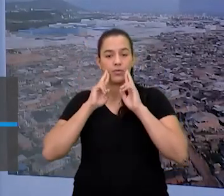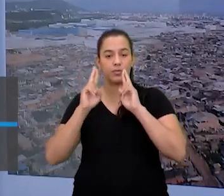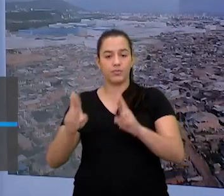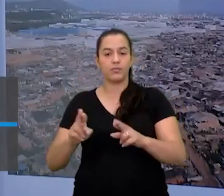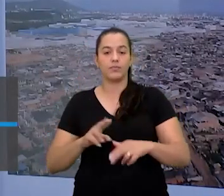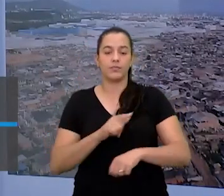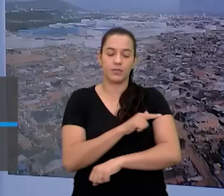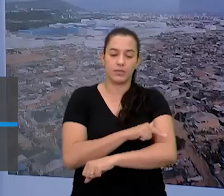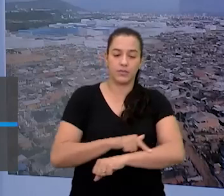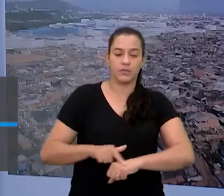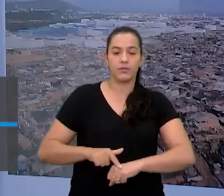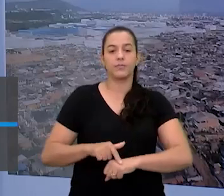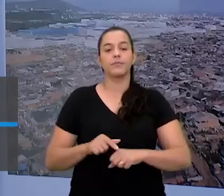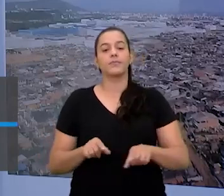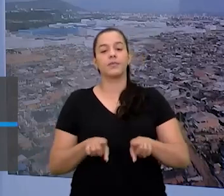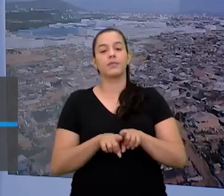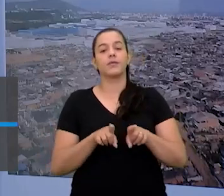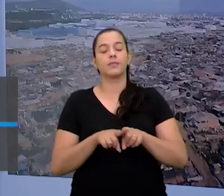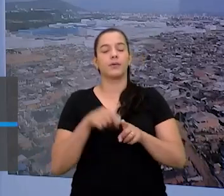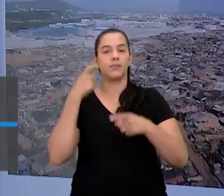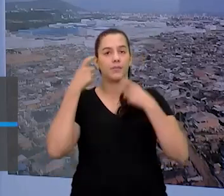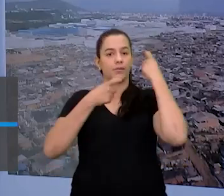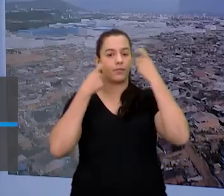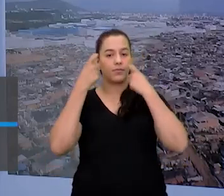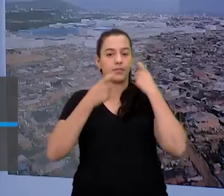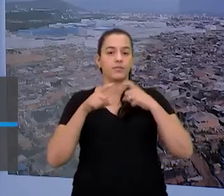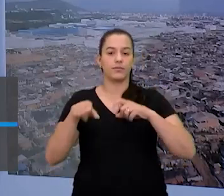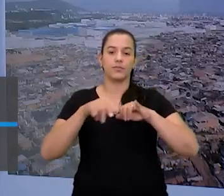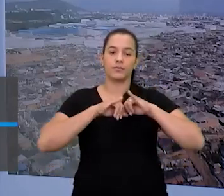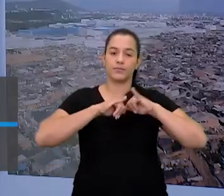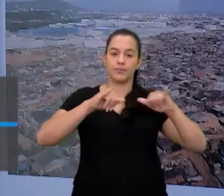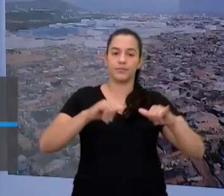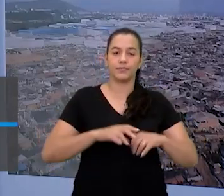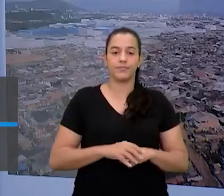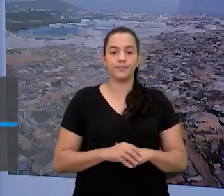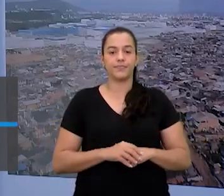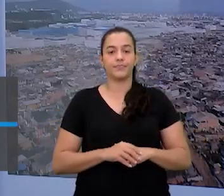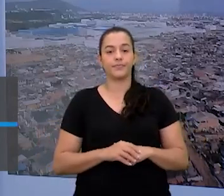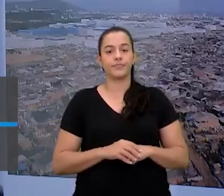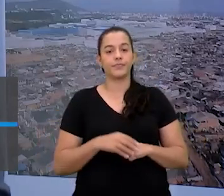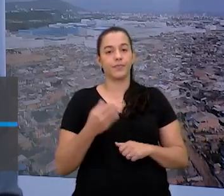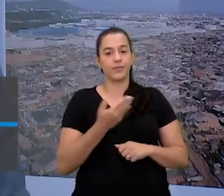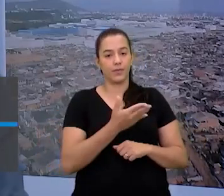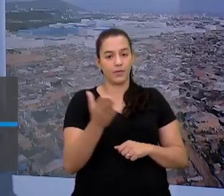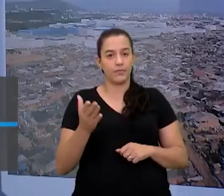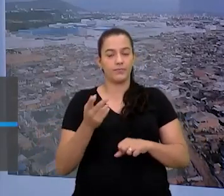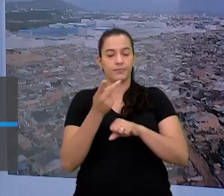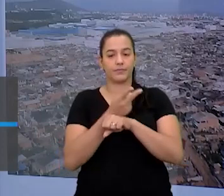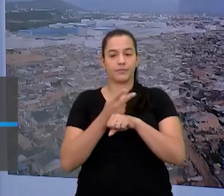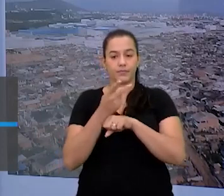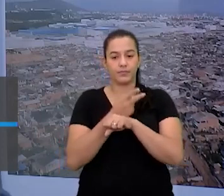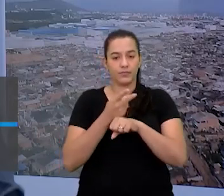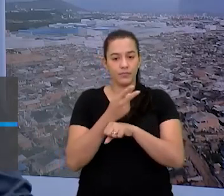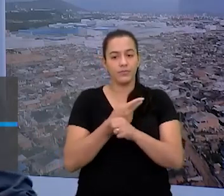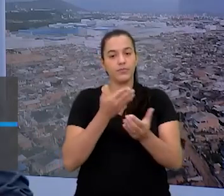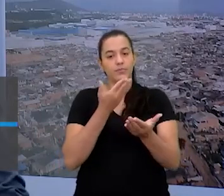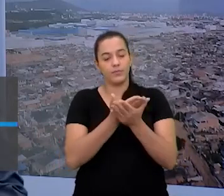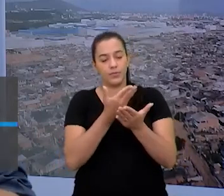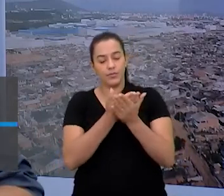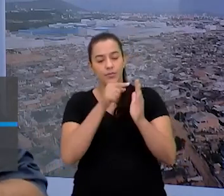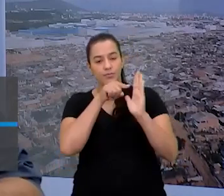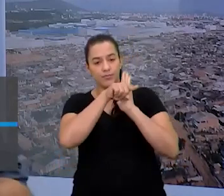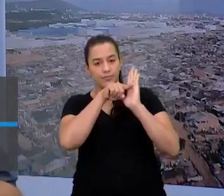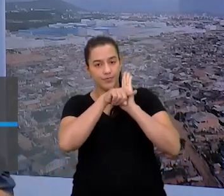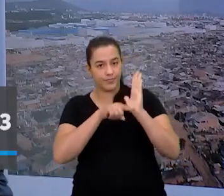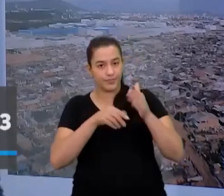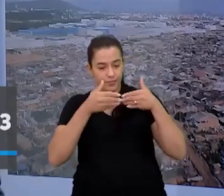e preocupação da notícia com isso. E eu gostaria que, quando você investigasse os jornais,